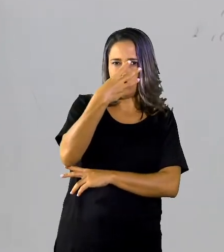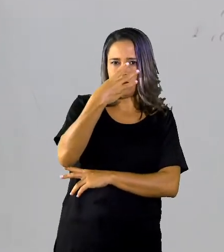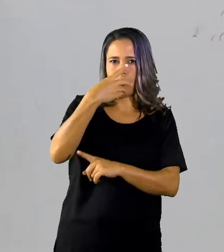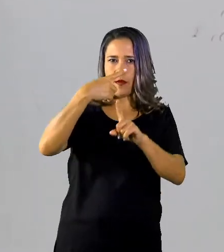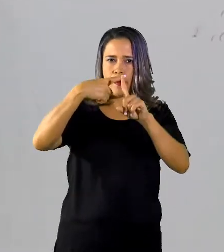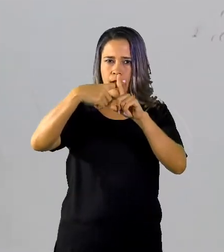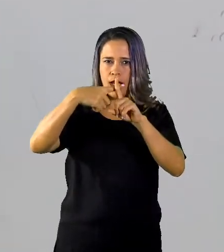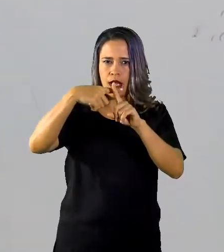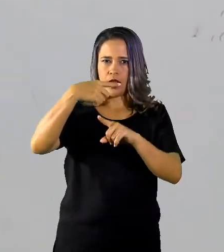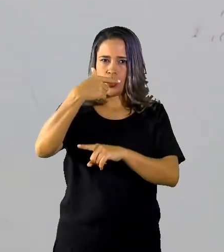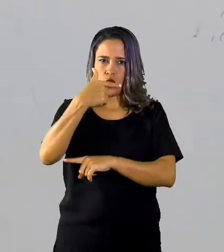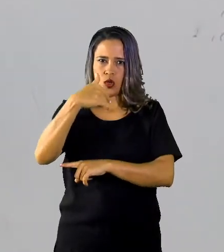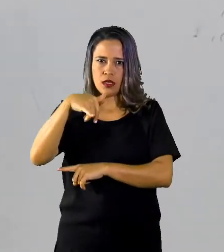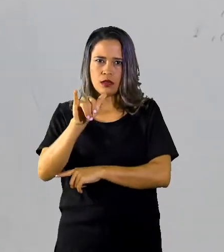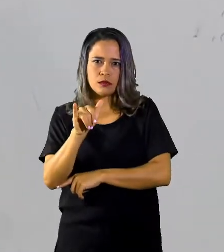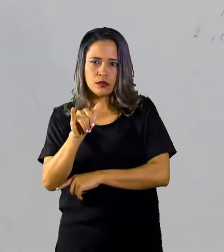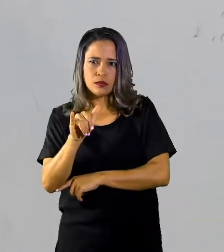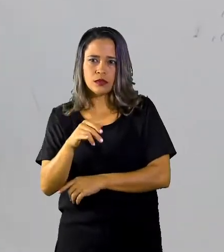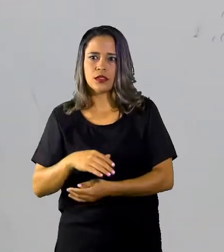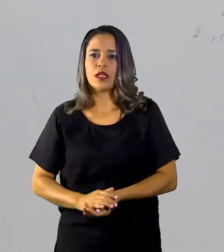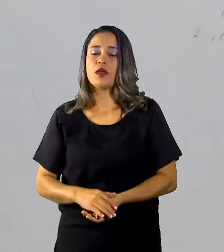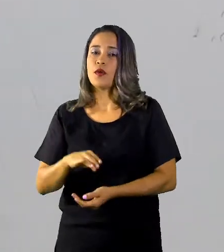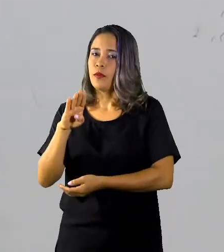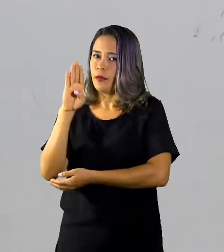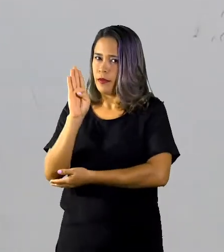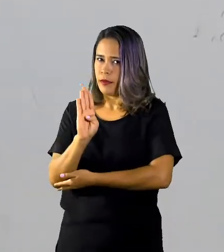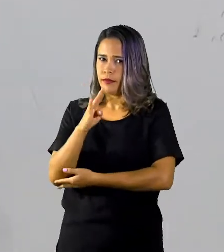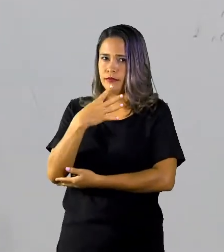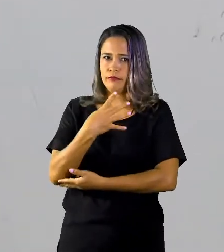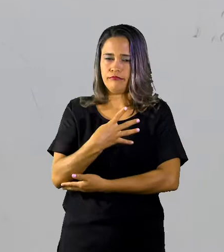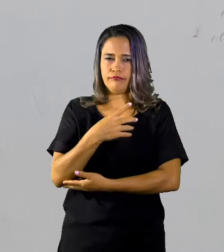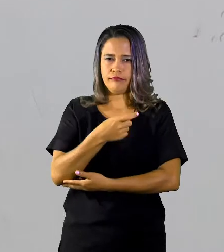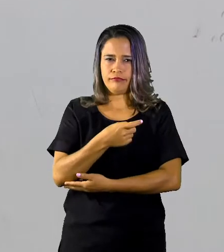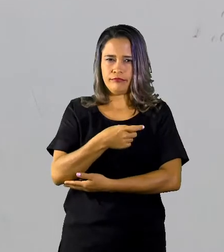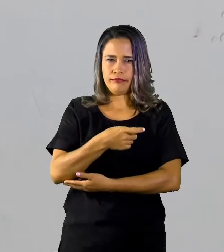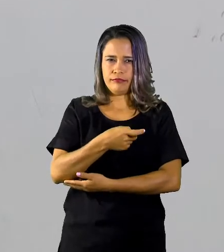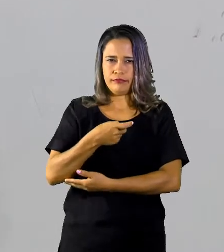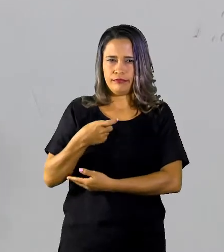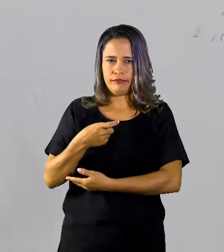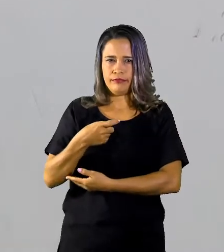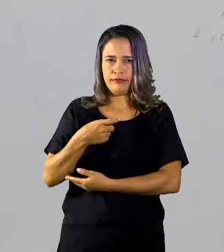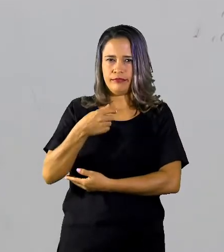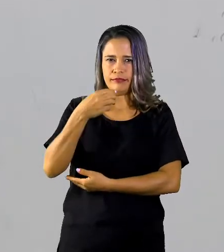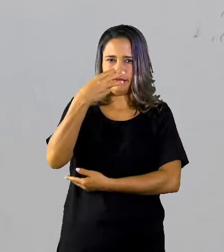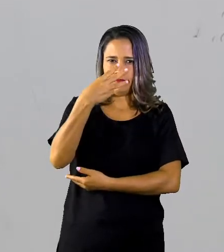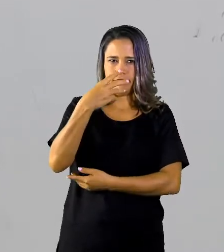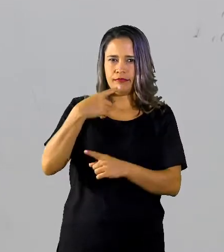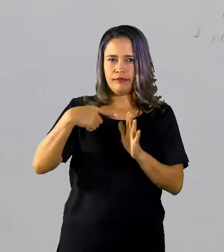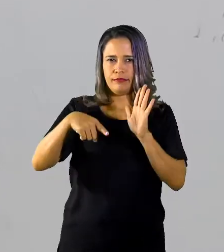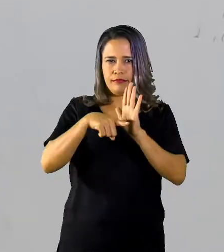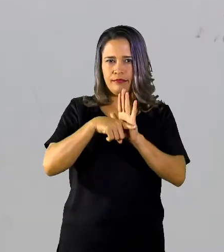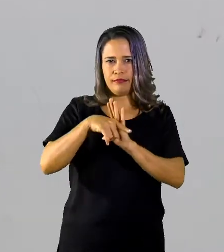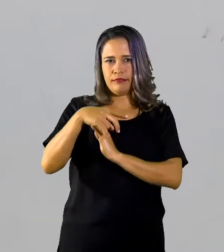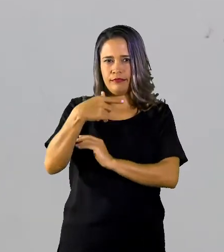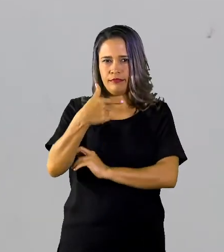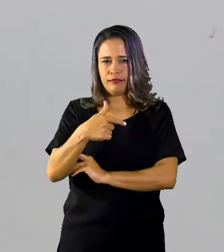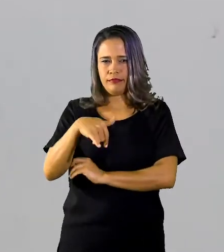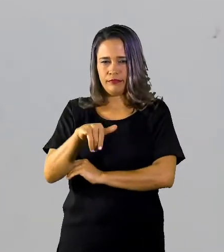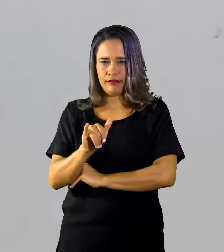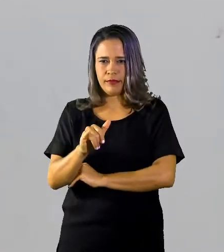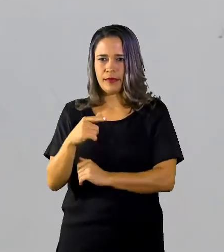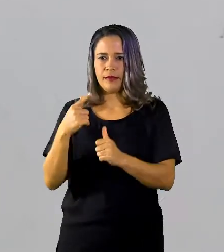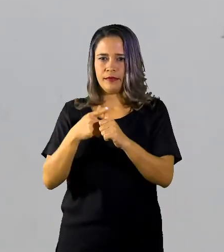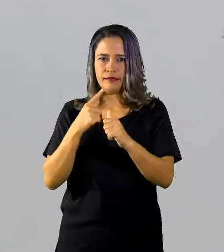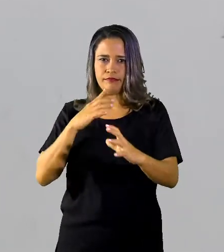mais 2y. E o nosso B, 4x elevado ao cubo menos 2y, e nós vamos fazer primeiro a soma